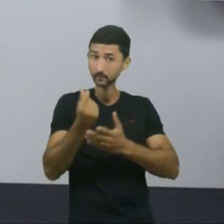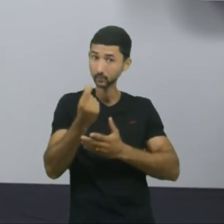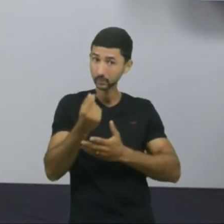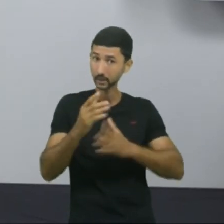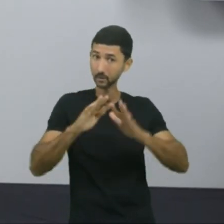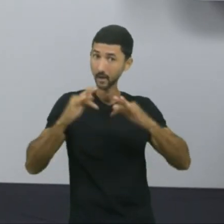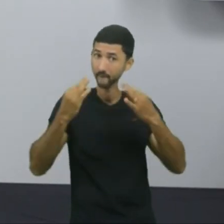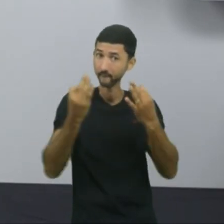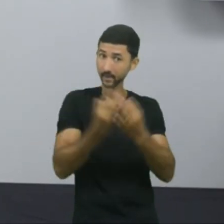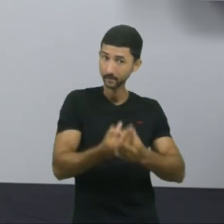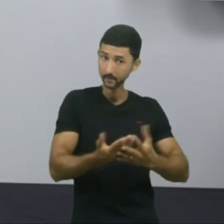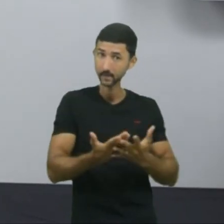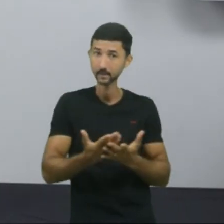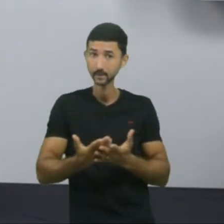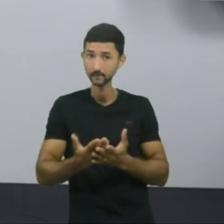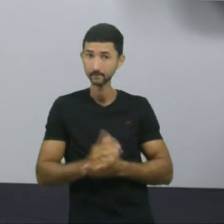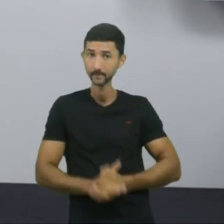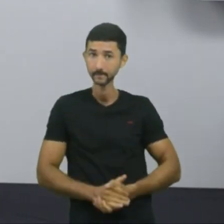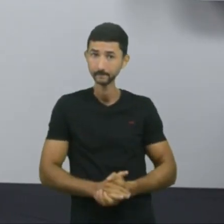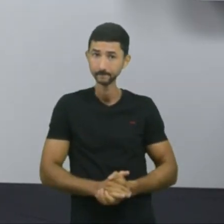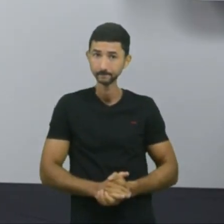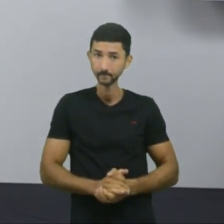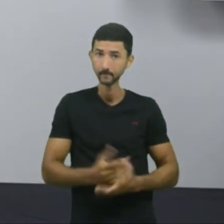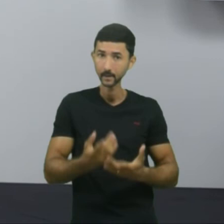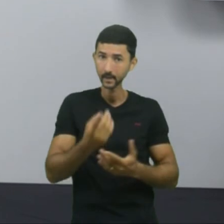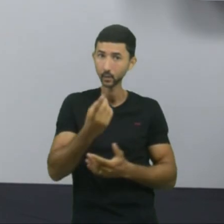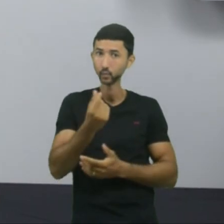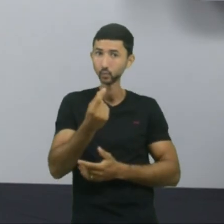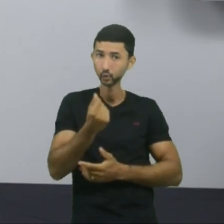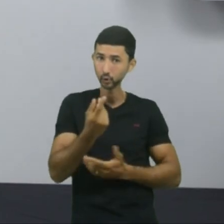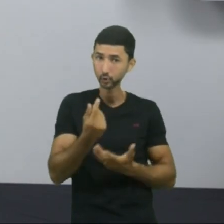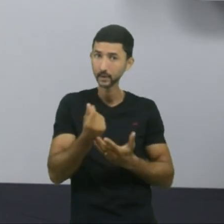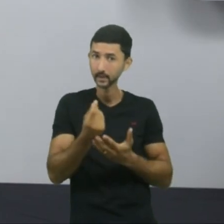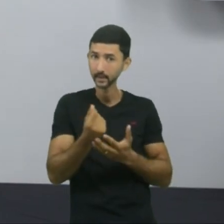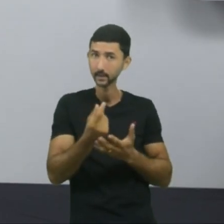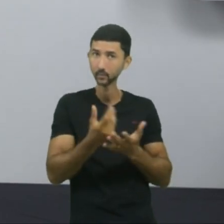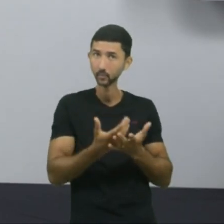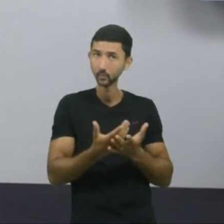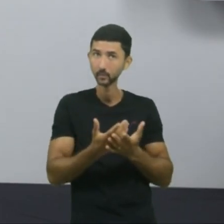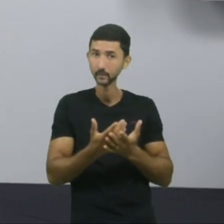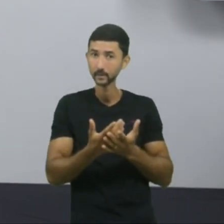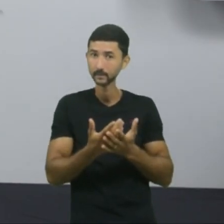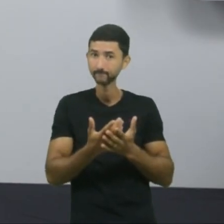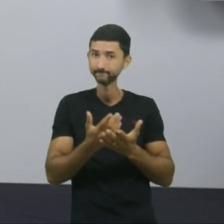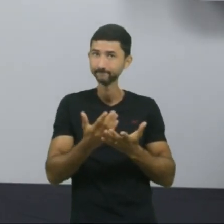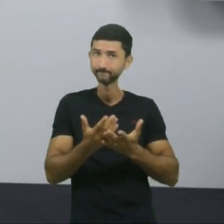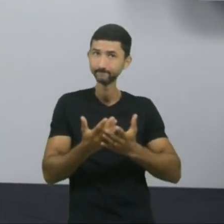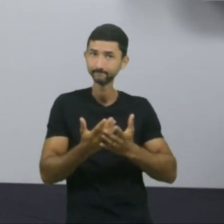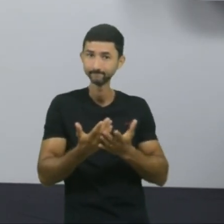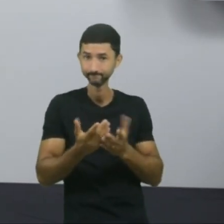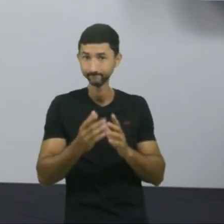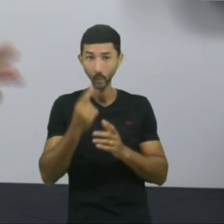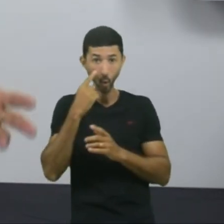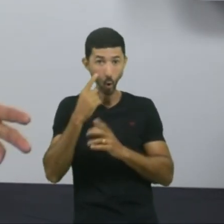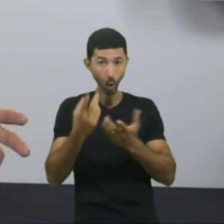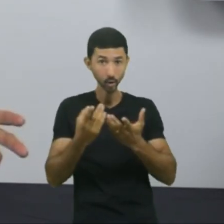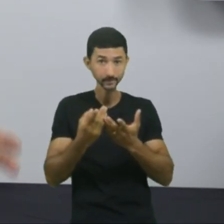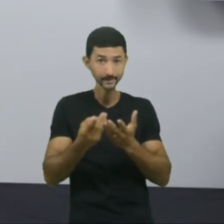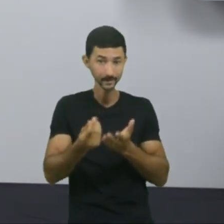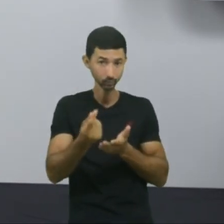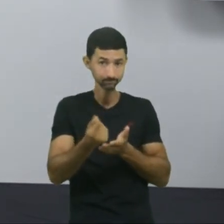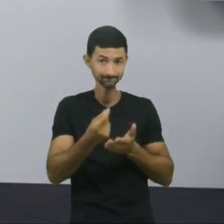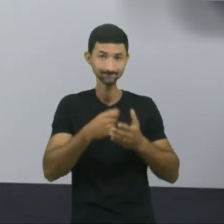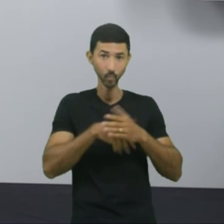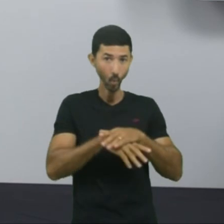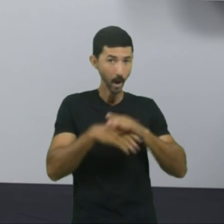receita da sua família para que assim o dinheiro possa eu vou usar uma palavra entre aspas, sobrar,